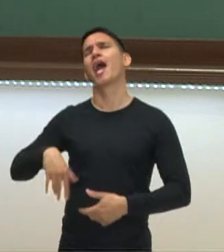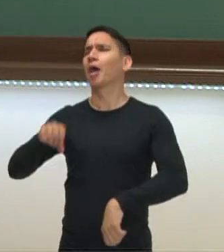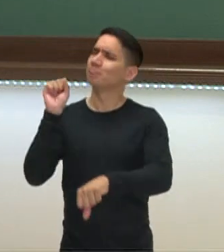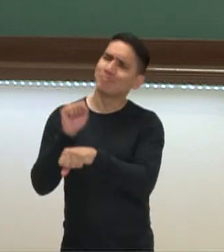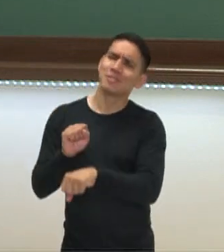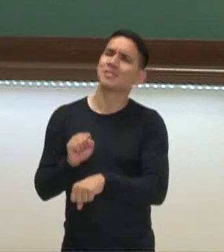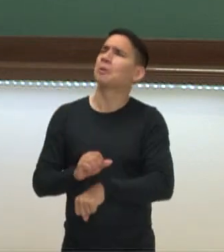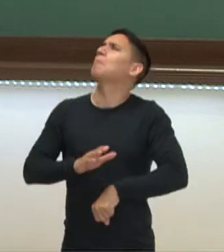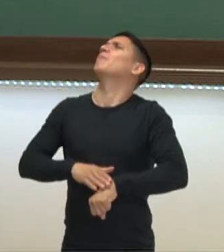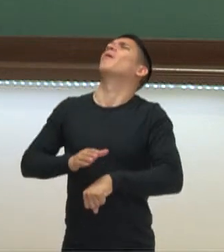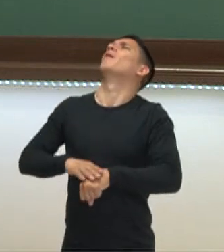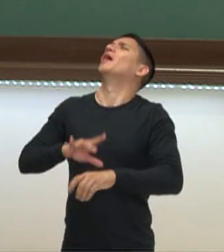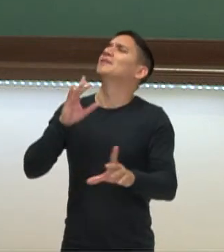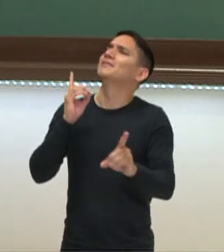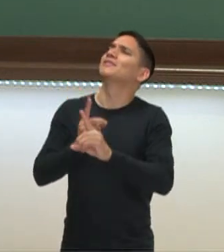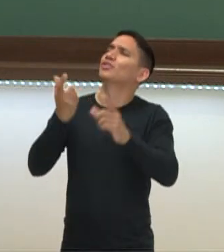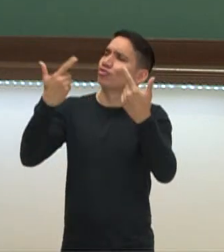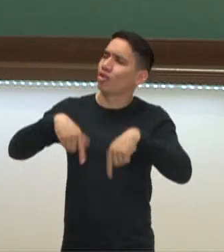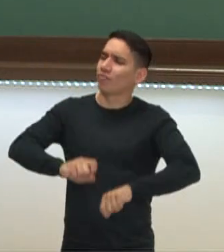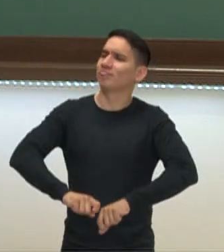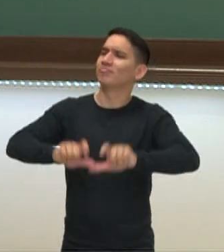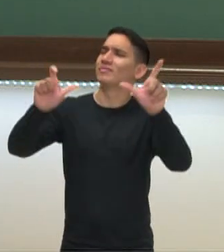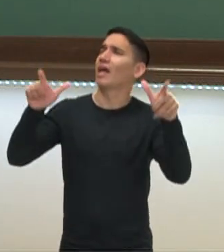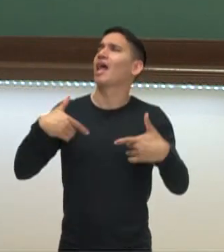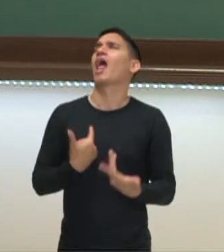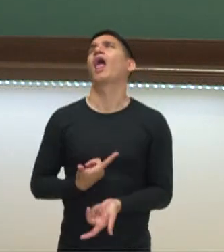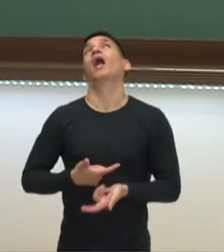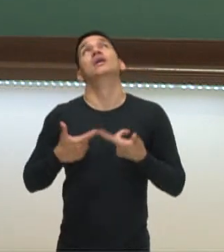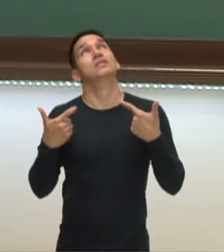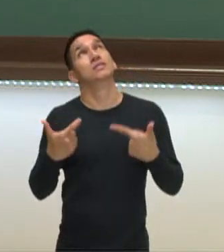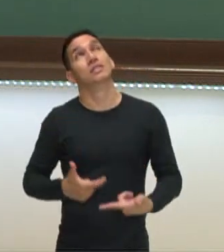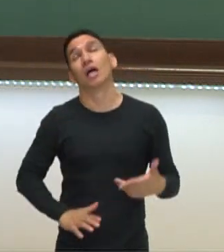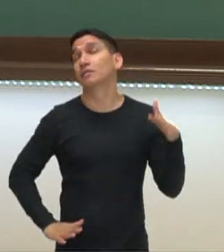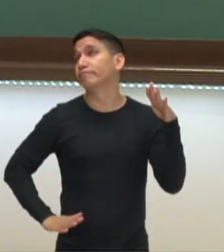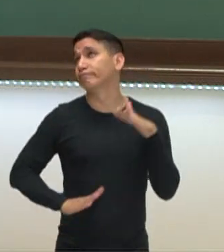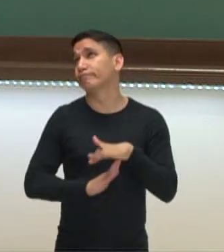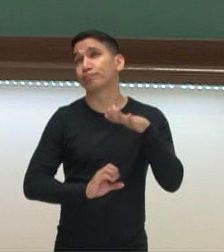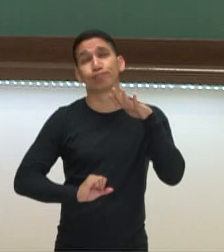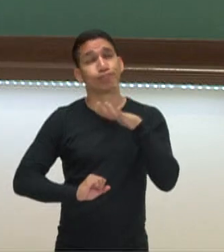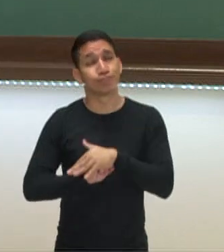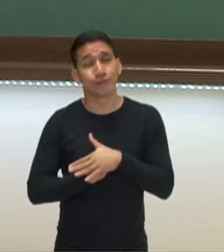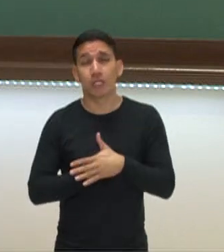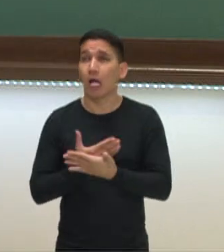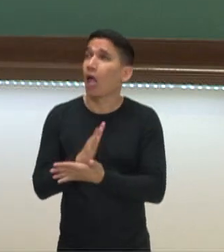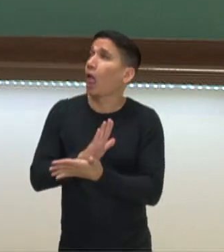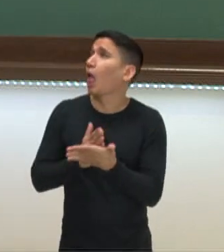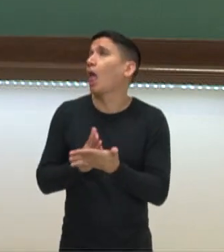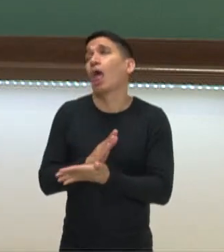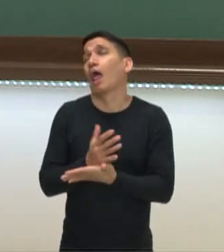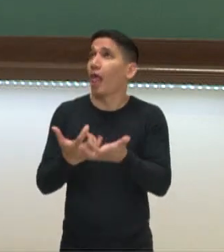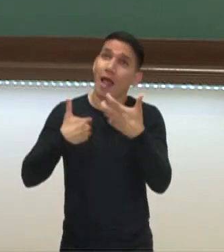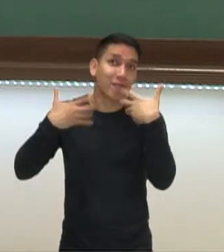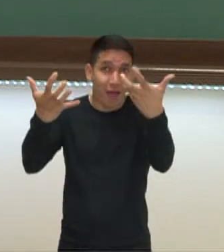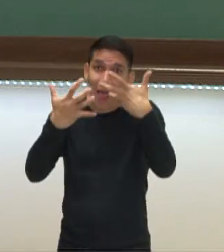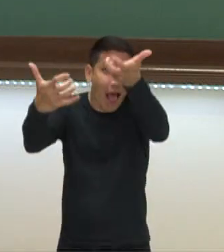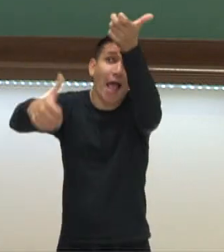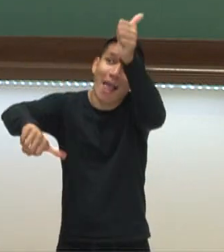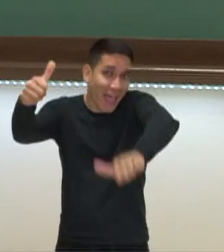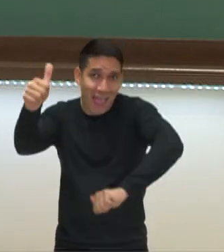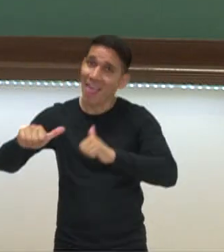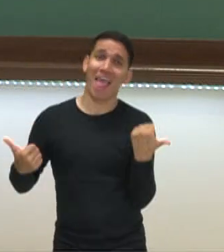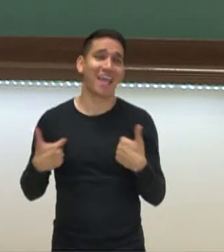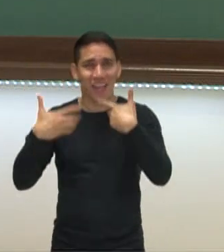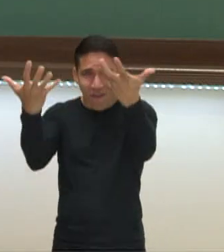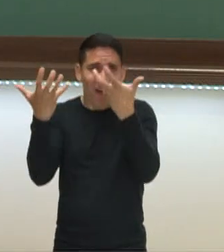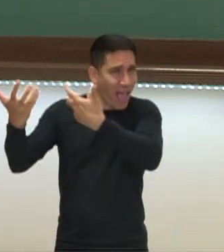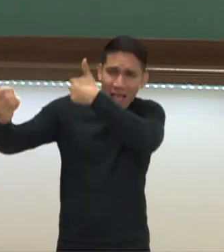de chegar a esta aula, professor. Eu estava entediado, professor. Estava angustiado, professor. Eu quero química, eu